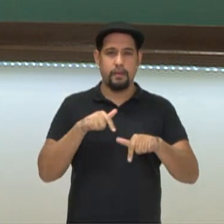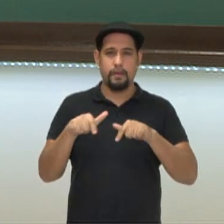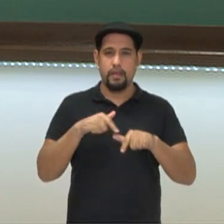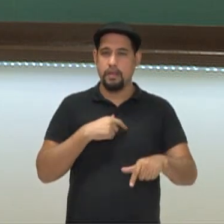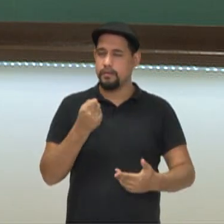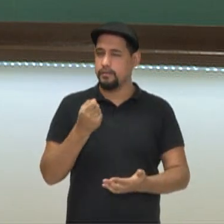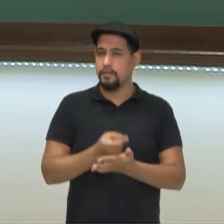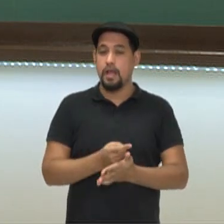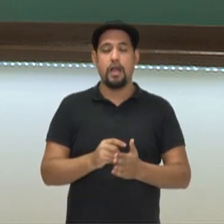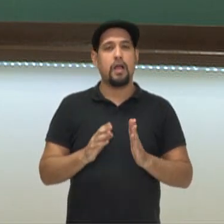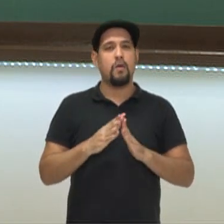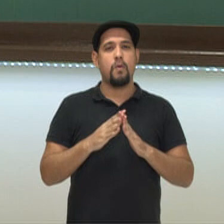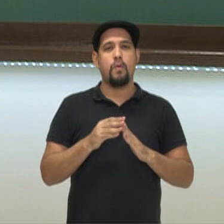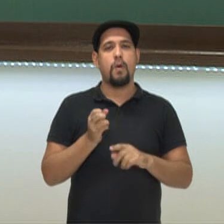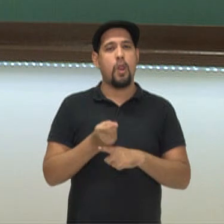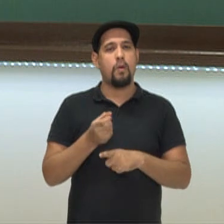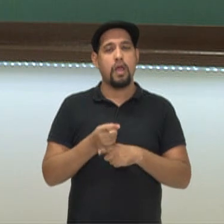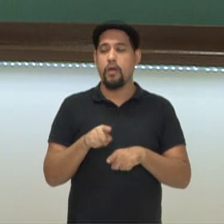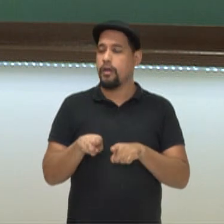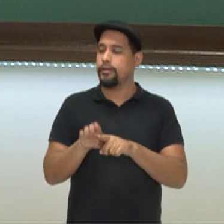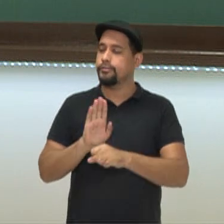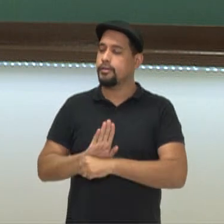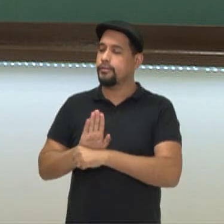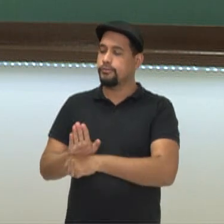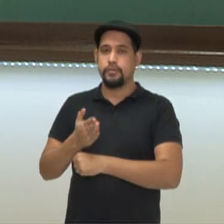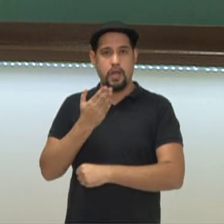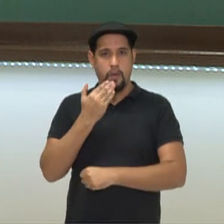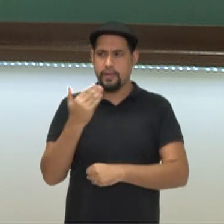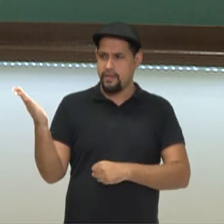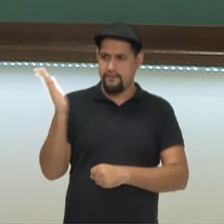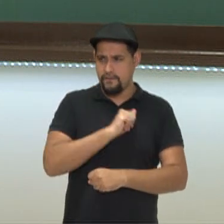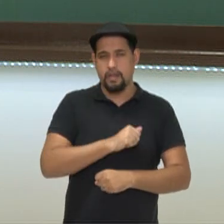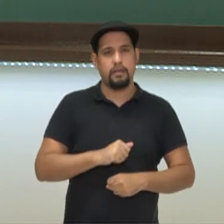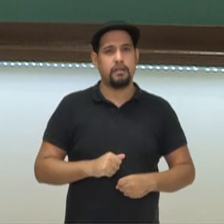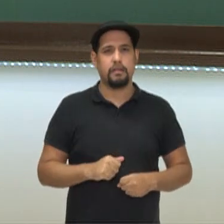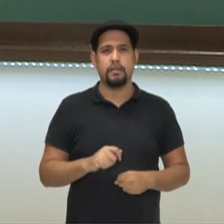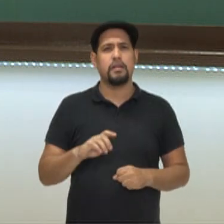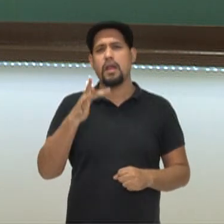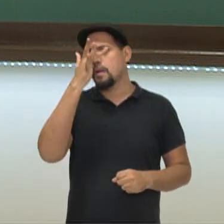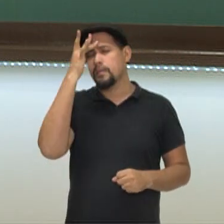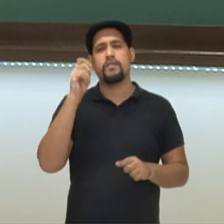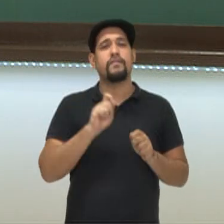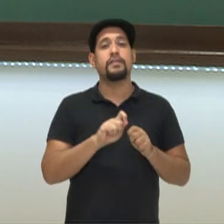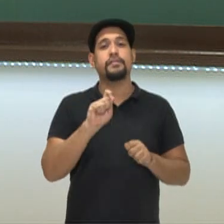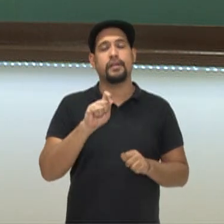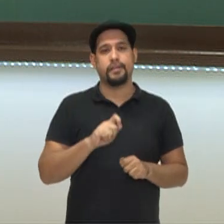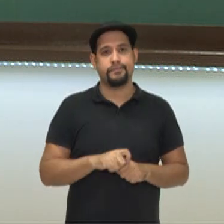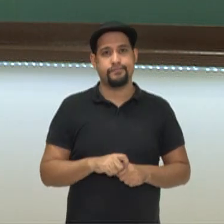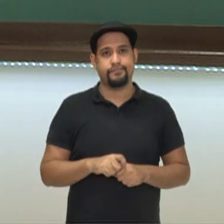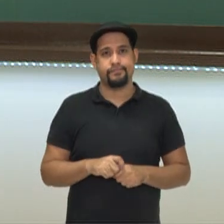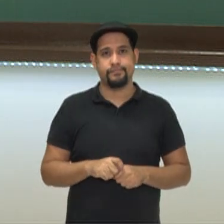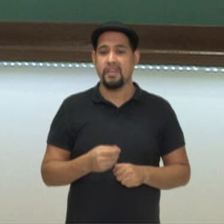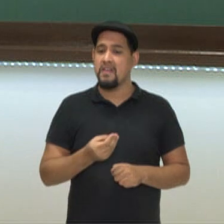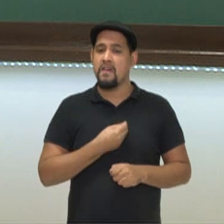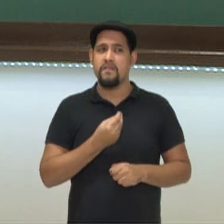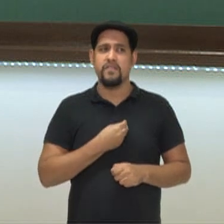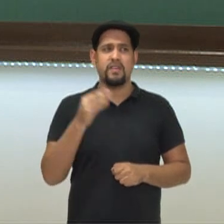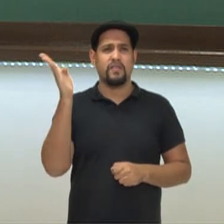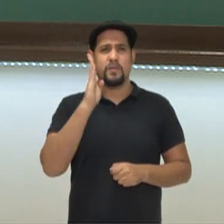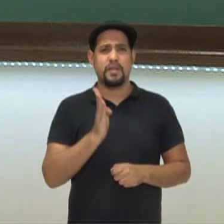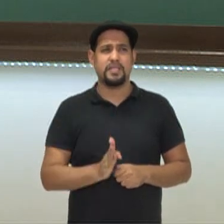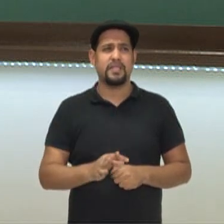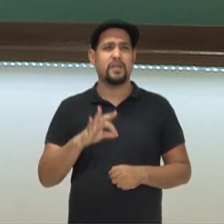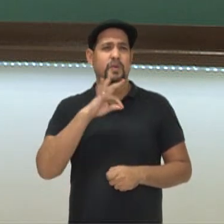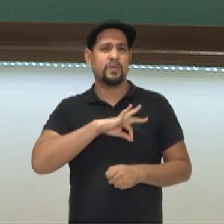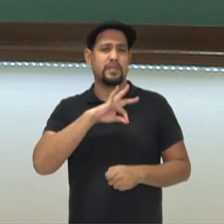paga o seu aluguel, a gente te ajuda em relação à alimentação, vem para cá. O que a pessoa faz? Vivendo no Brasil, com um